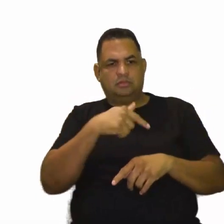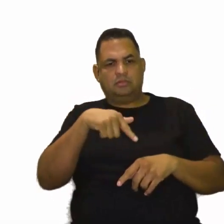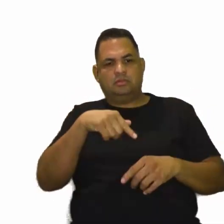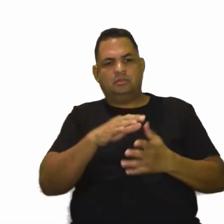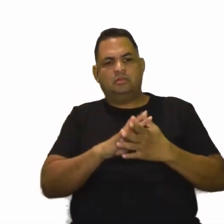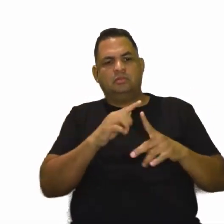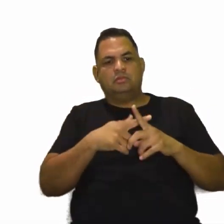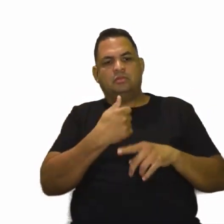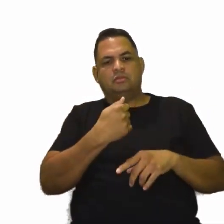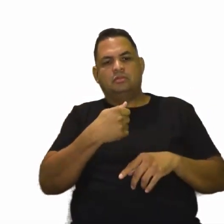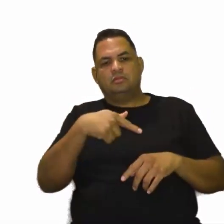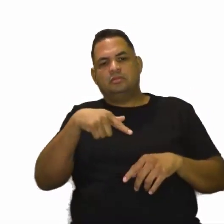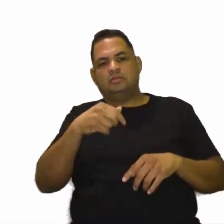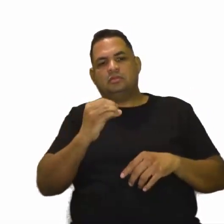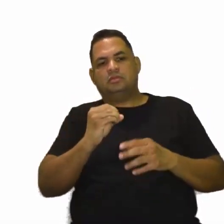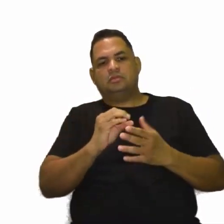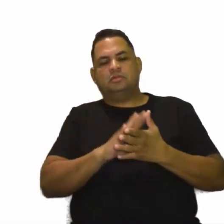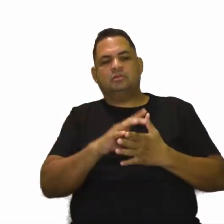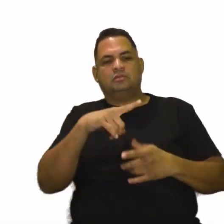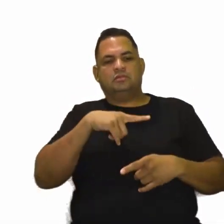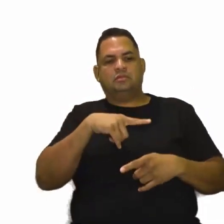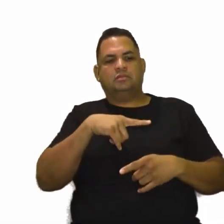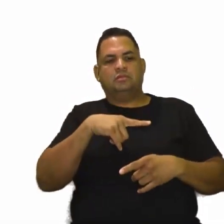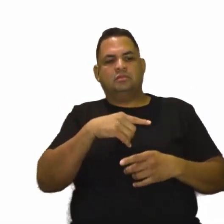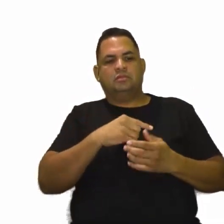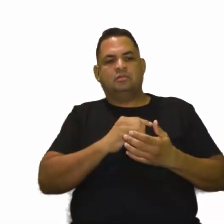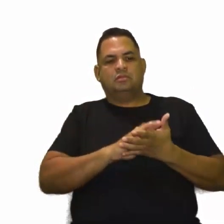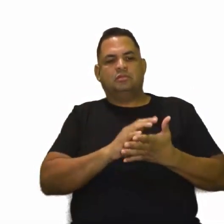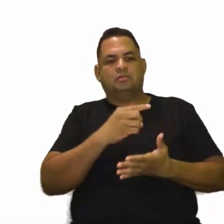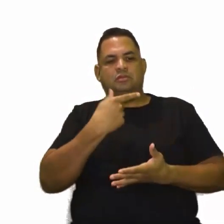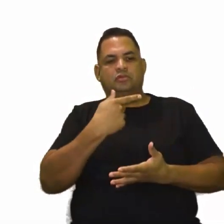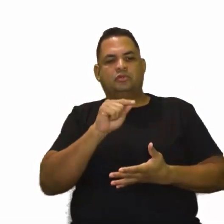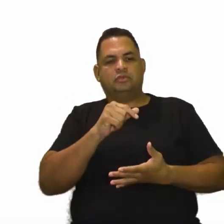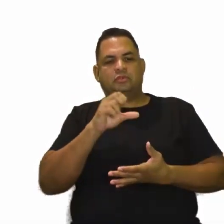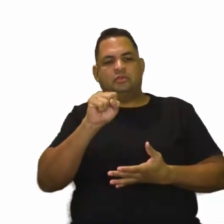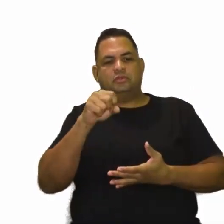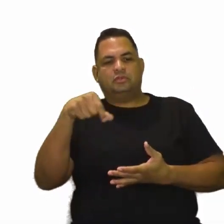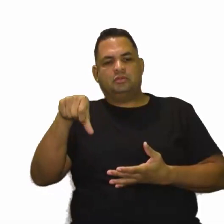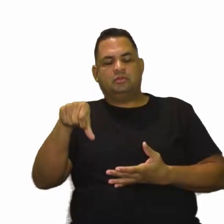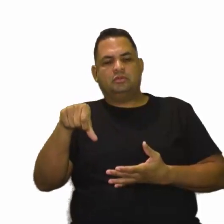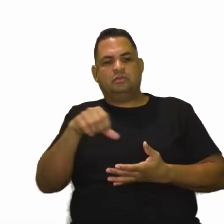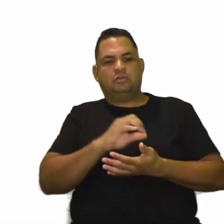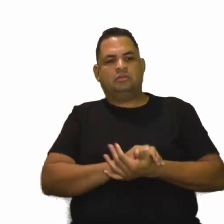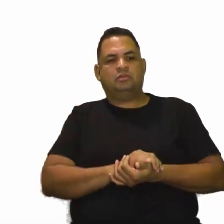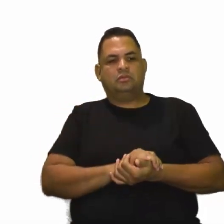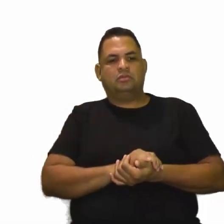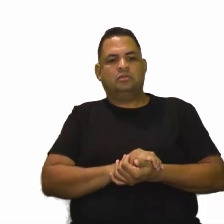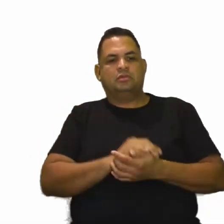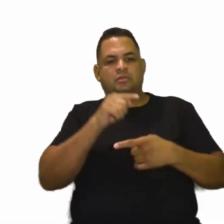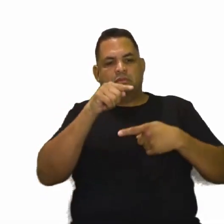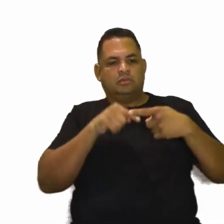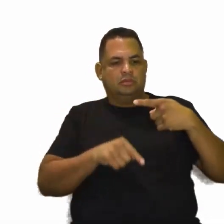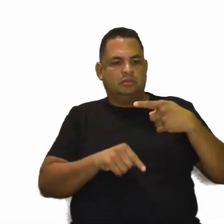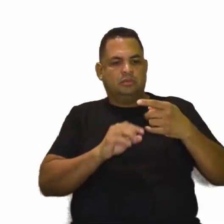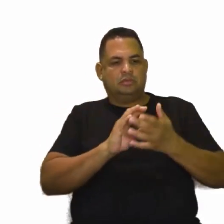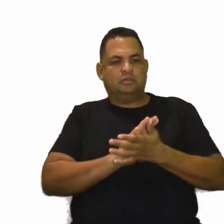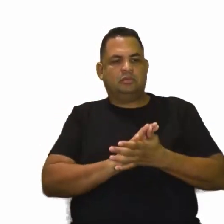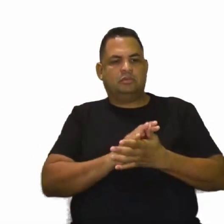1,70 vezes 1,70 aqui, eu tenho 2,89. Dividindo